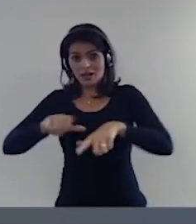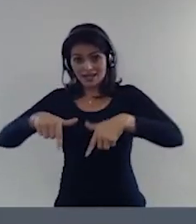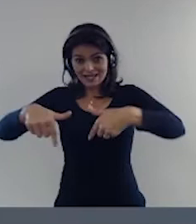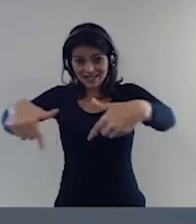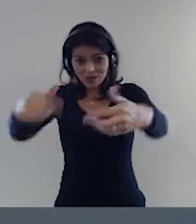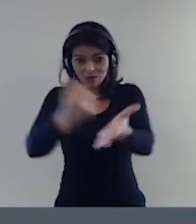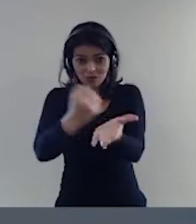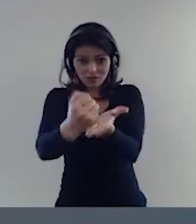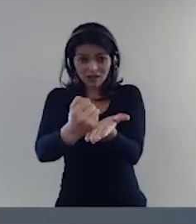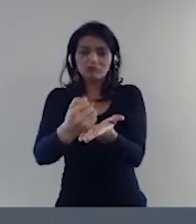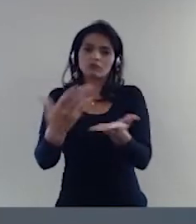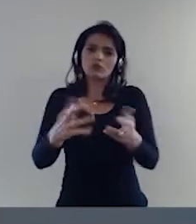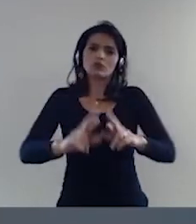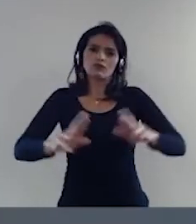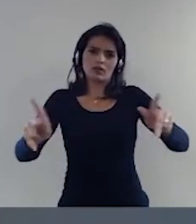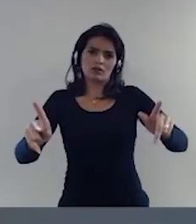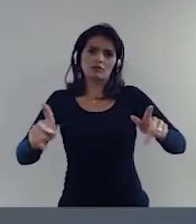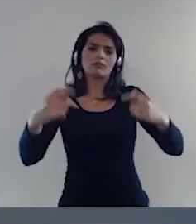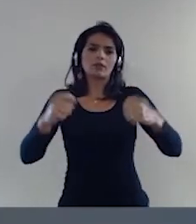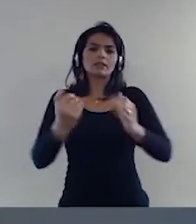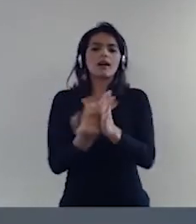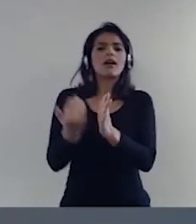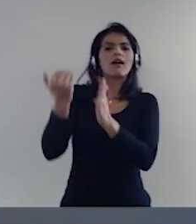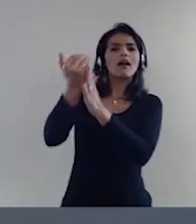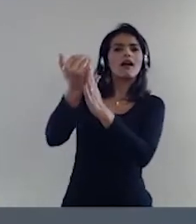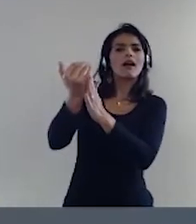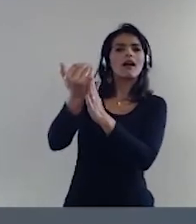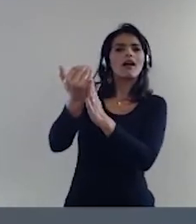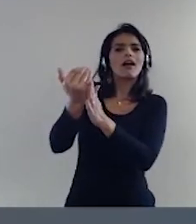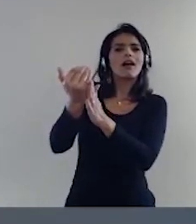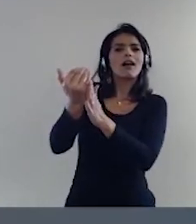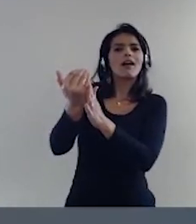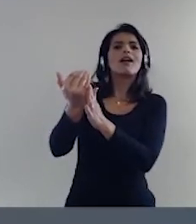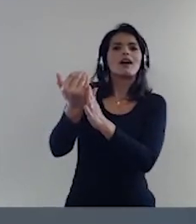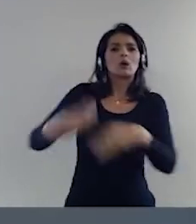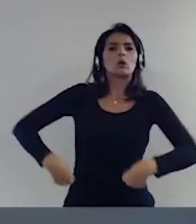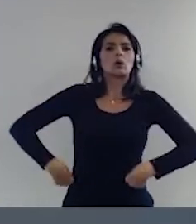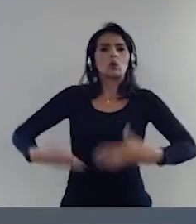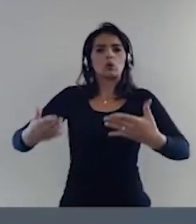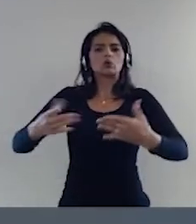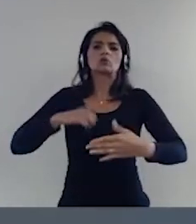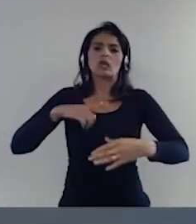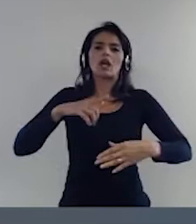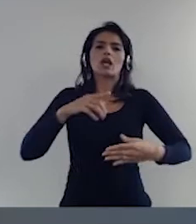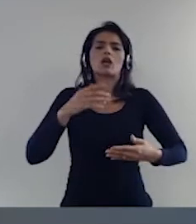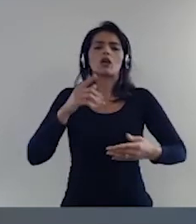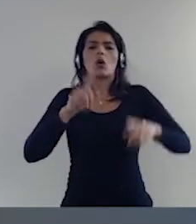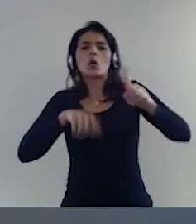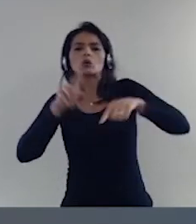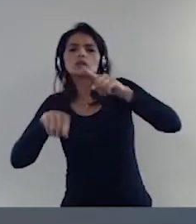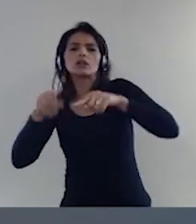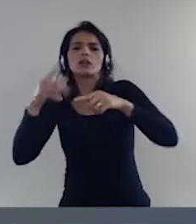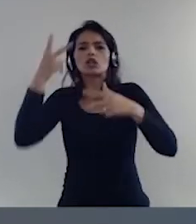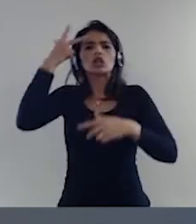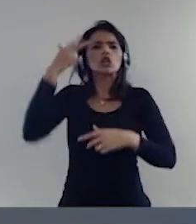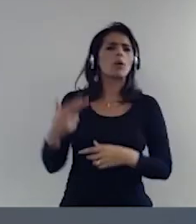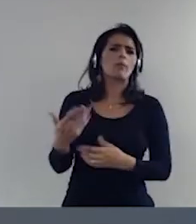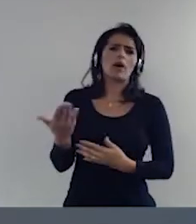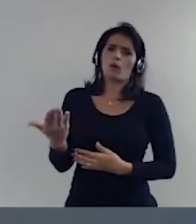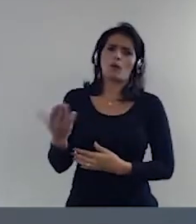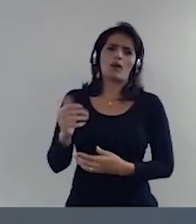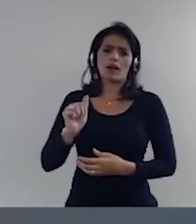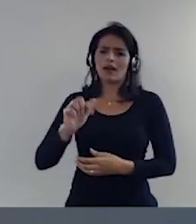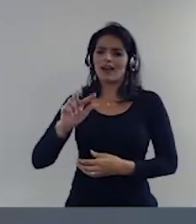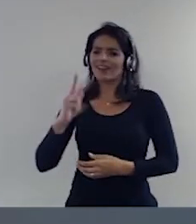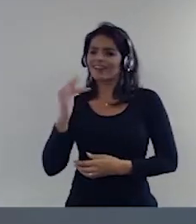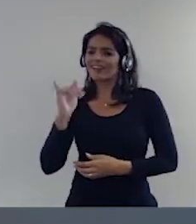um agravamento desse custo. Não um agravamento mínimo, né, mas uma oscilação normal, que a gente chama de alha